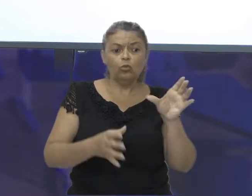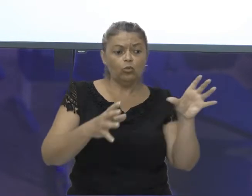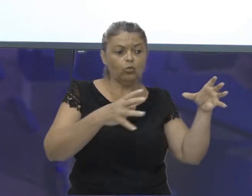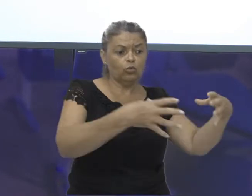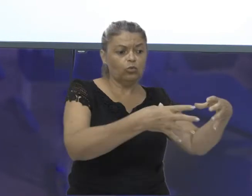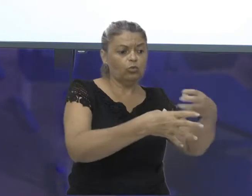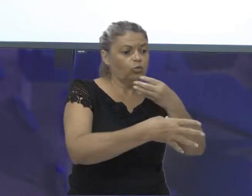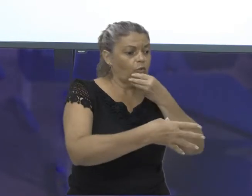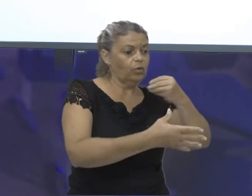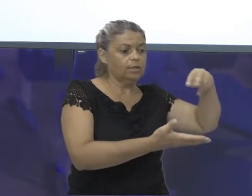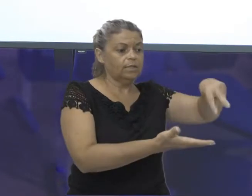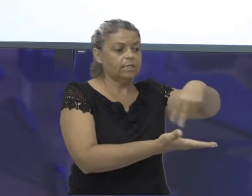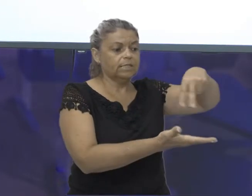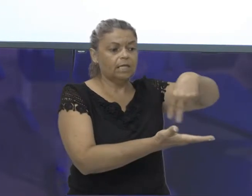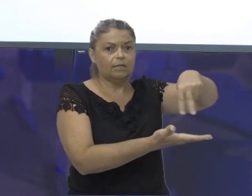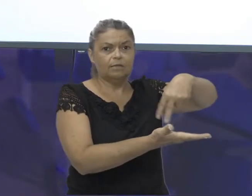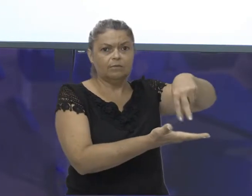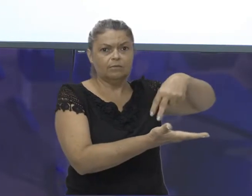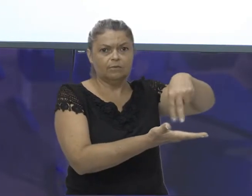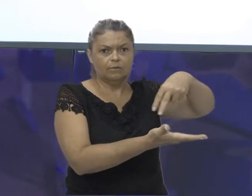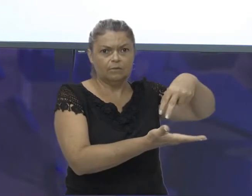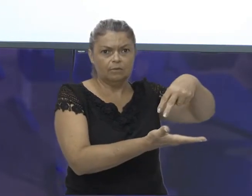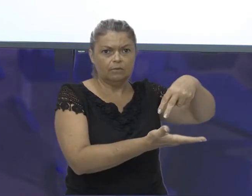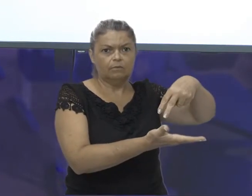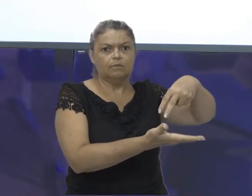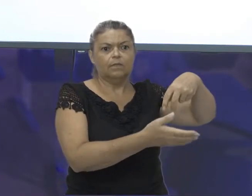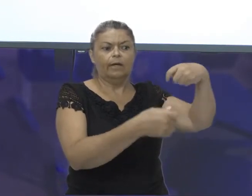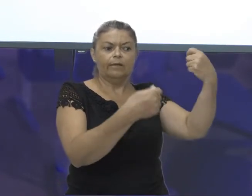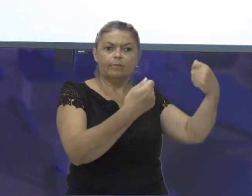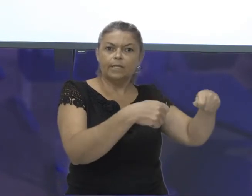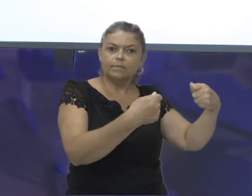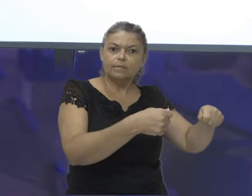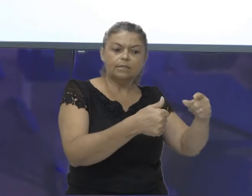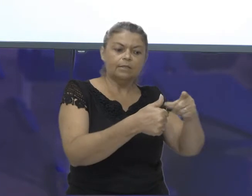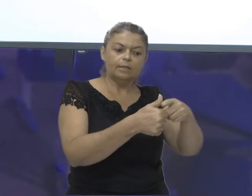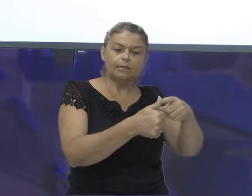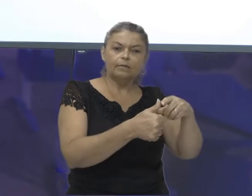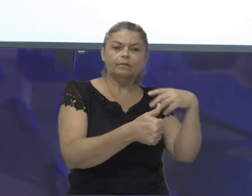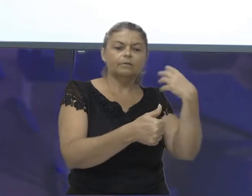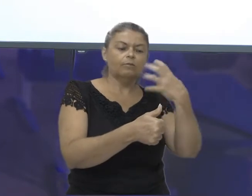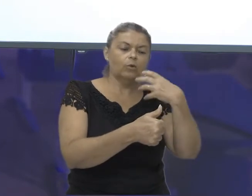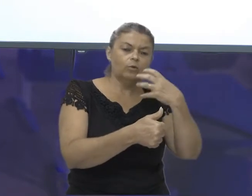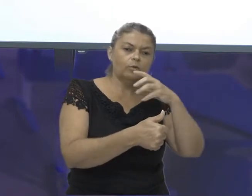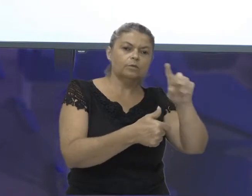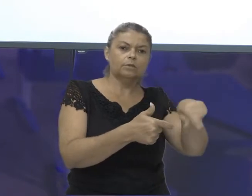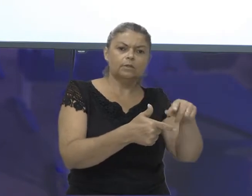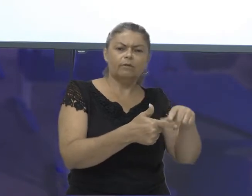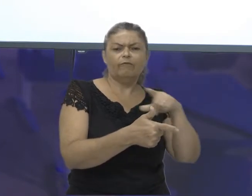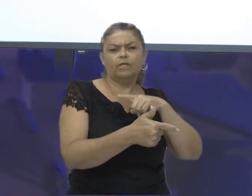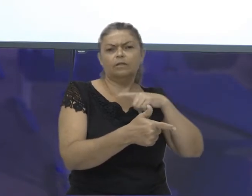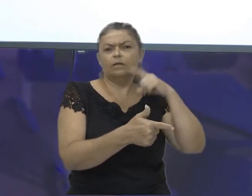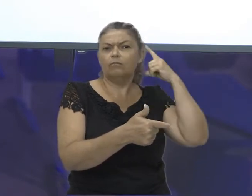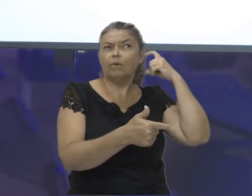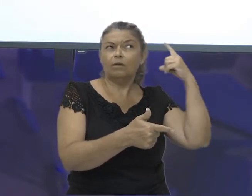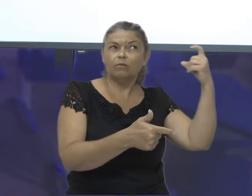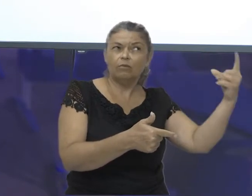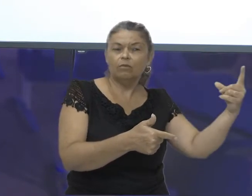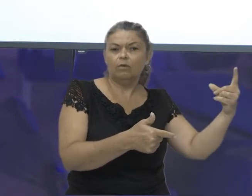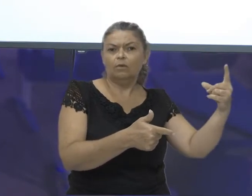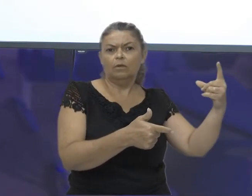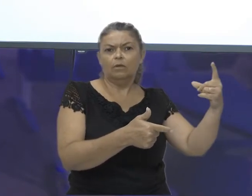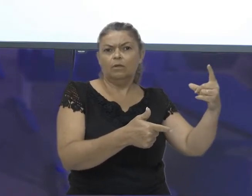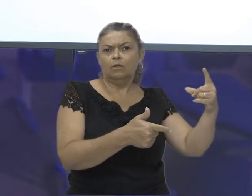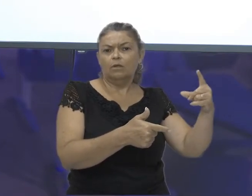de dançarinos, né, que vai necessitar da música, vai ter o barulho, se eu não escolher um